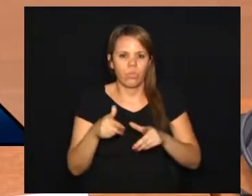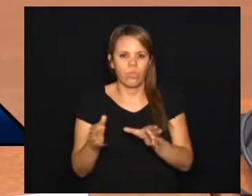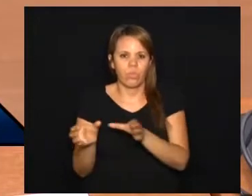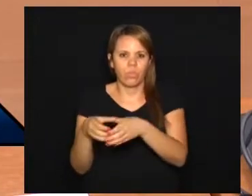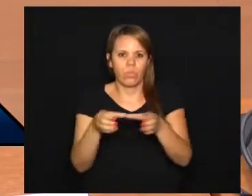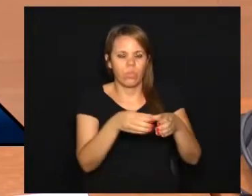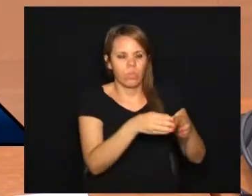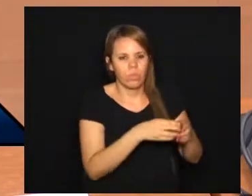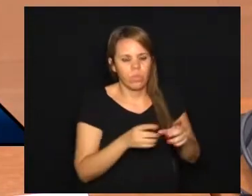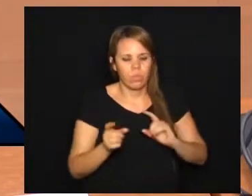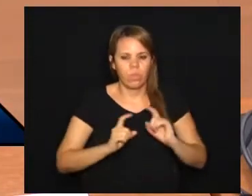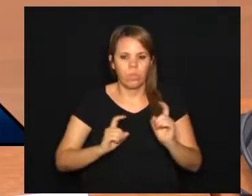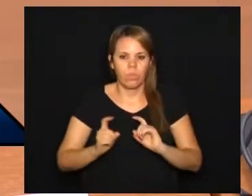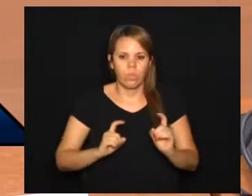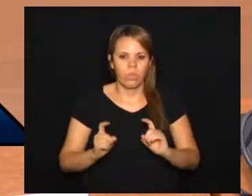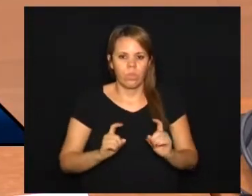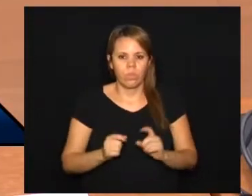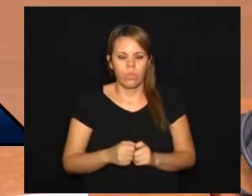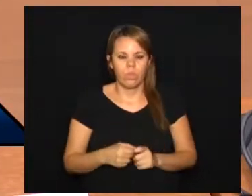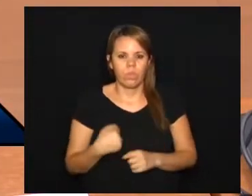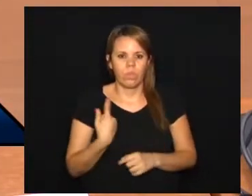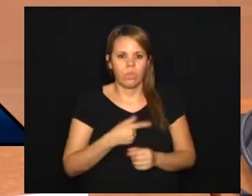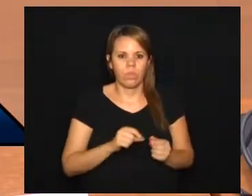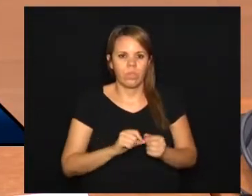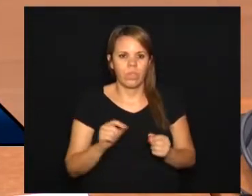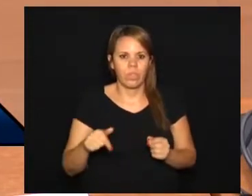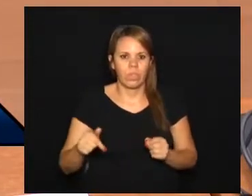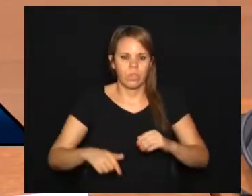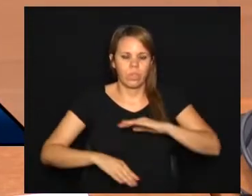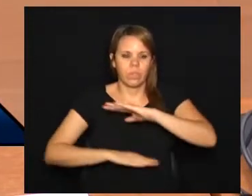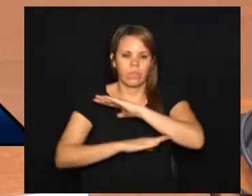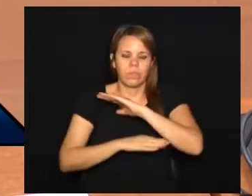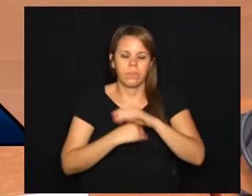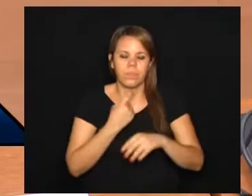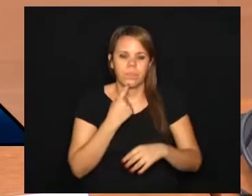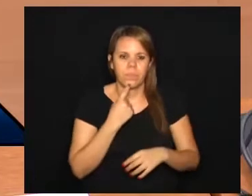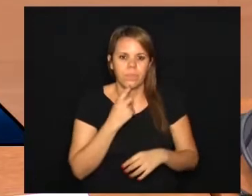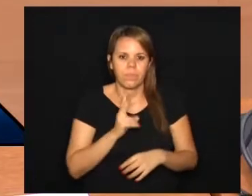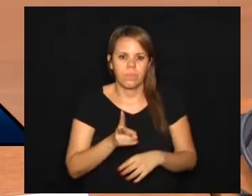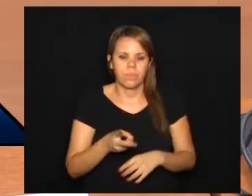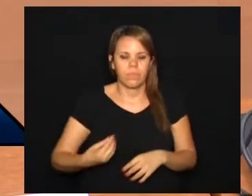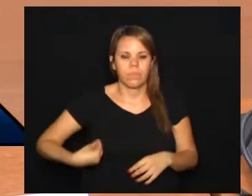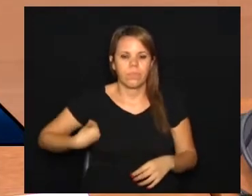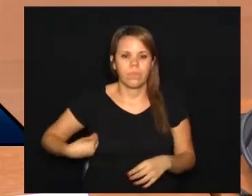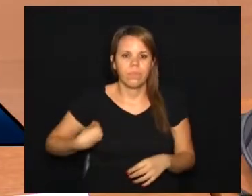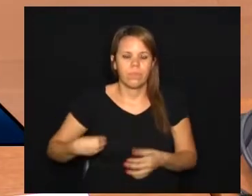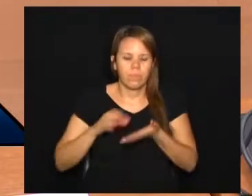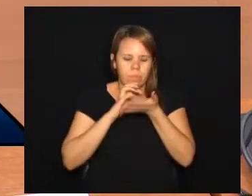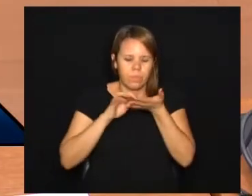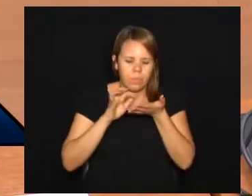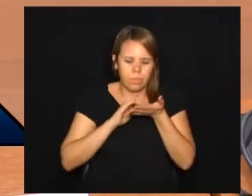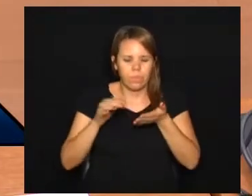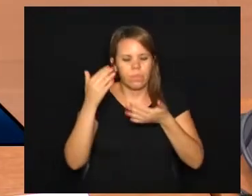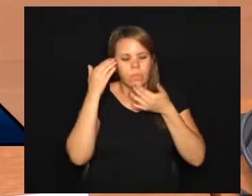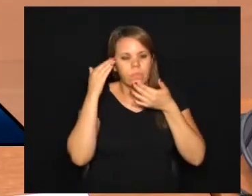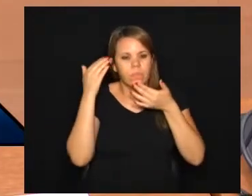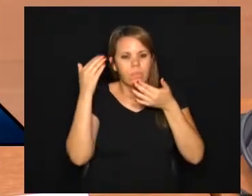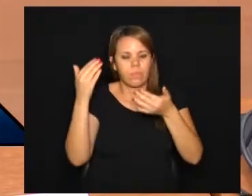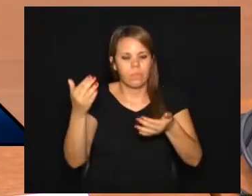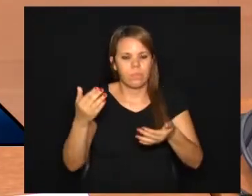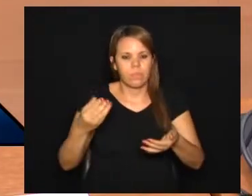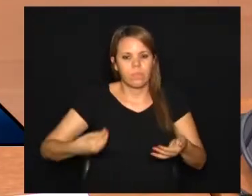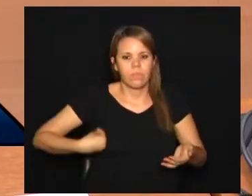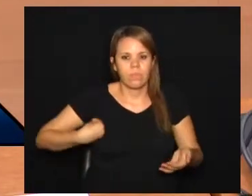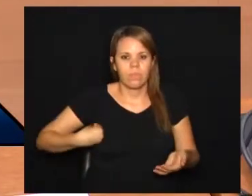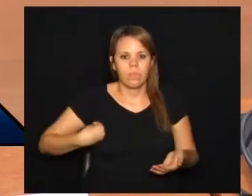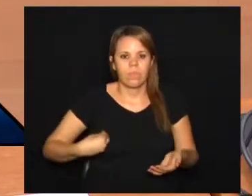todas as nossas reuniões que a gente faz aqui na Câmara Municipal de Campinas, estão sempre presentes o Braille. Então, obrigado pela